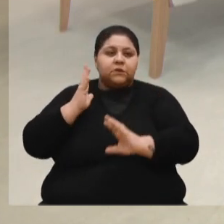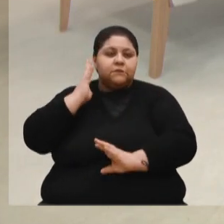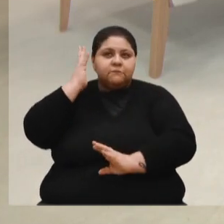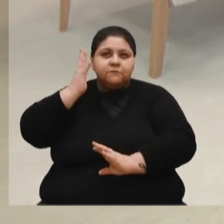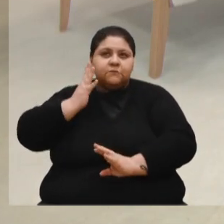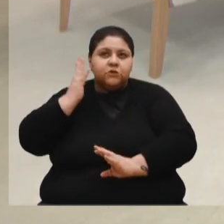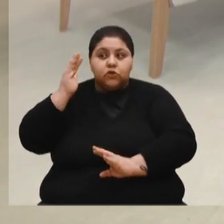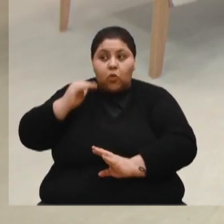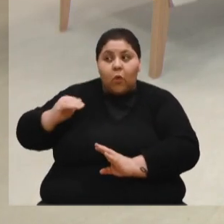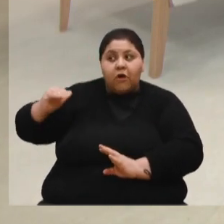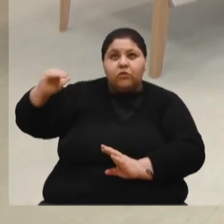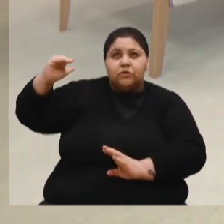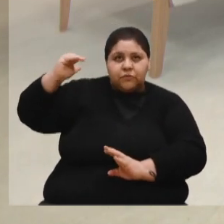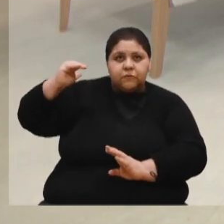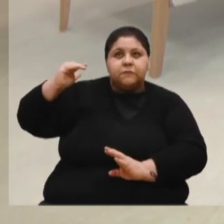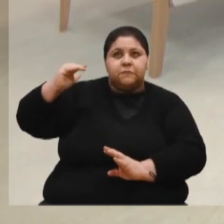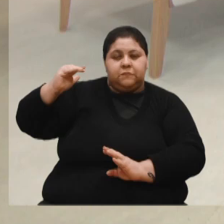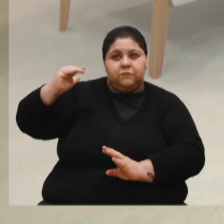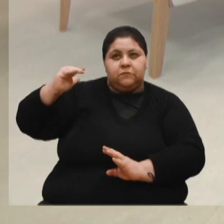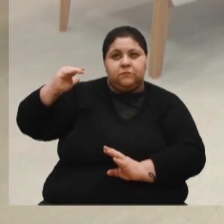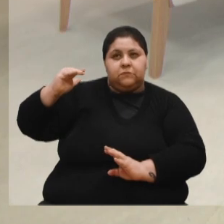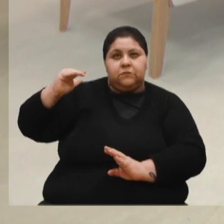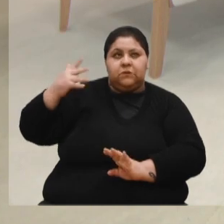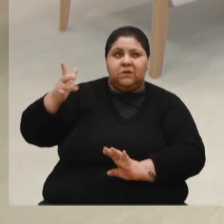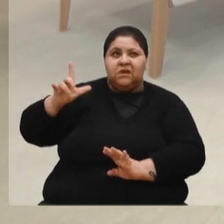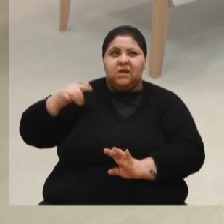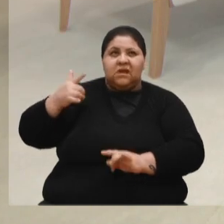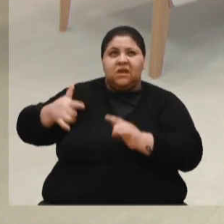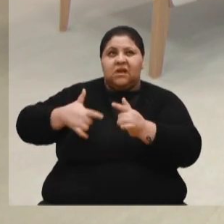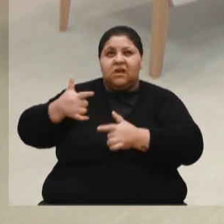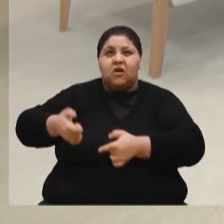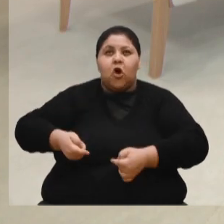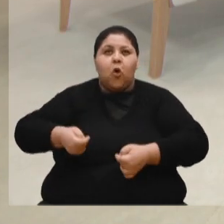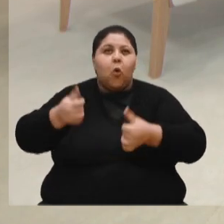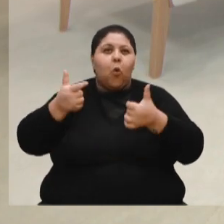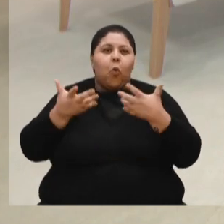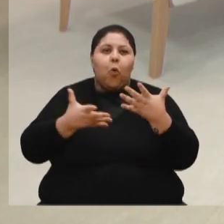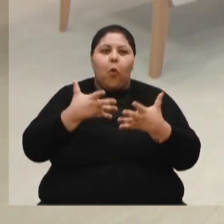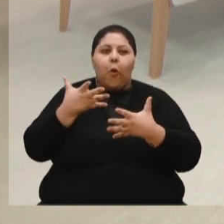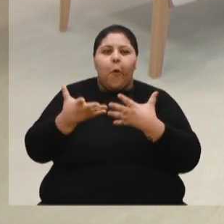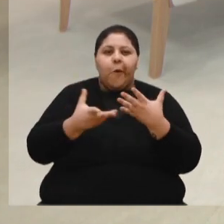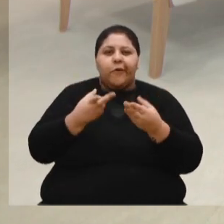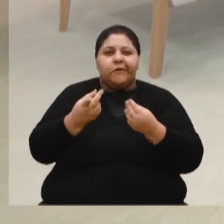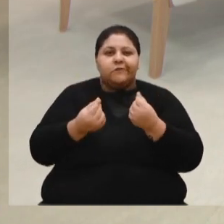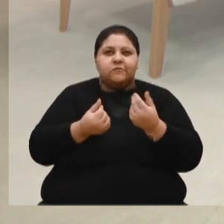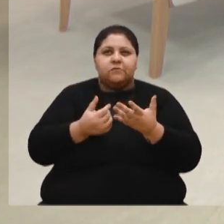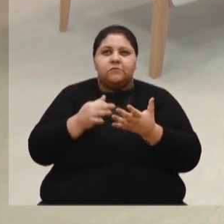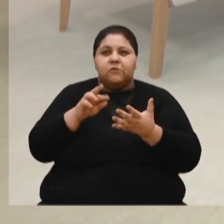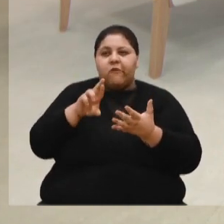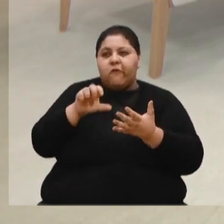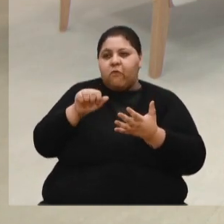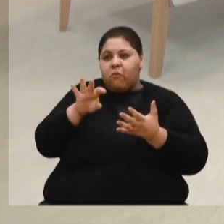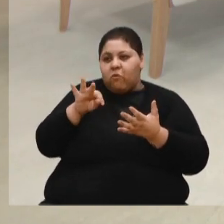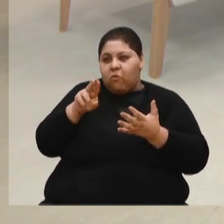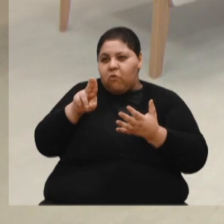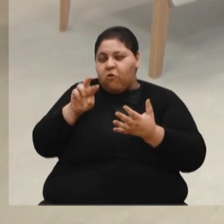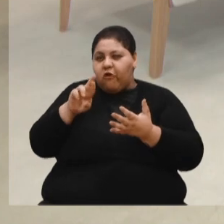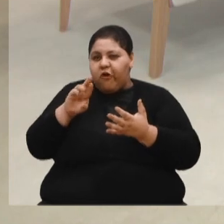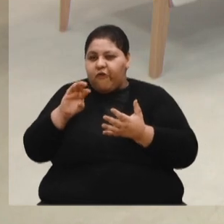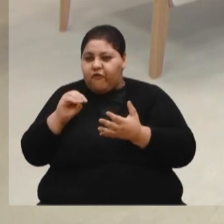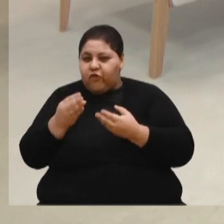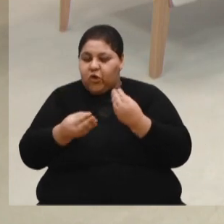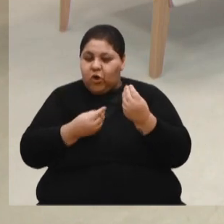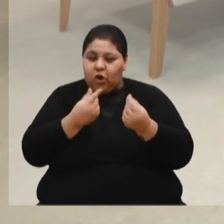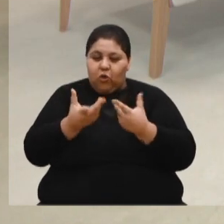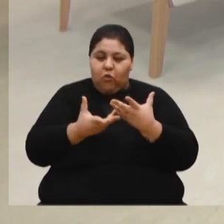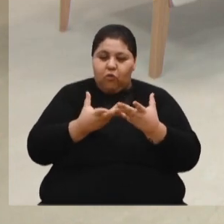como adulto, que eu diria que a gente trabalha quase como uma fratura, sabe? Você vai engessando o